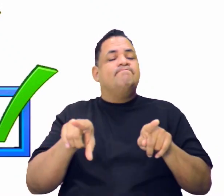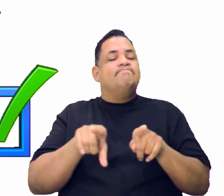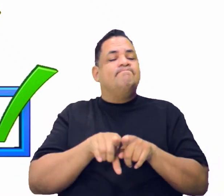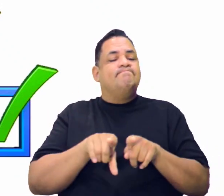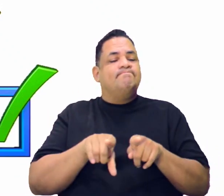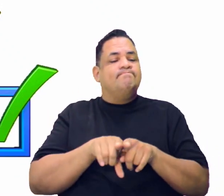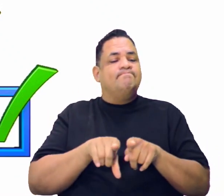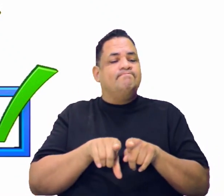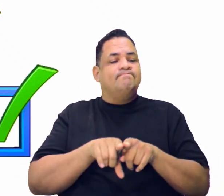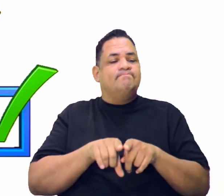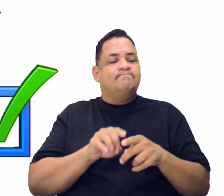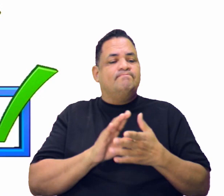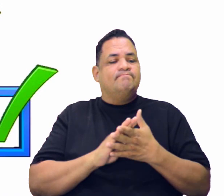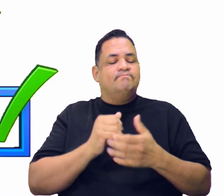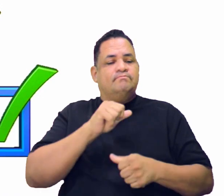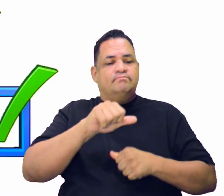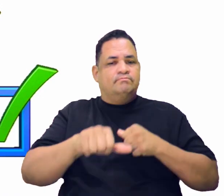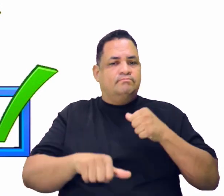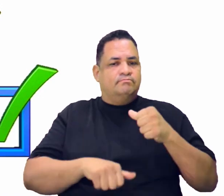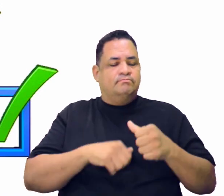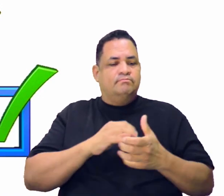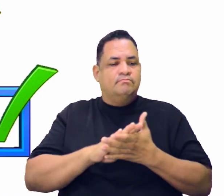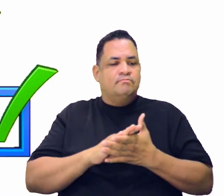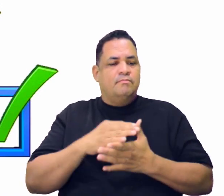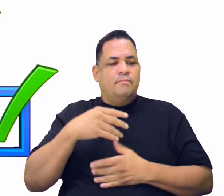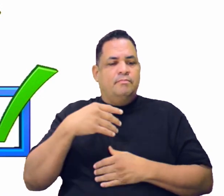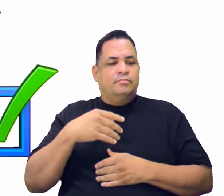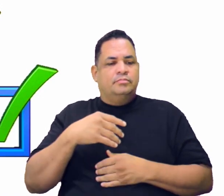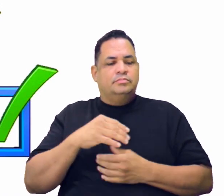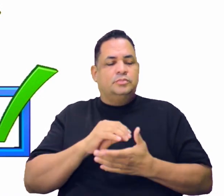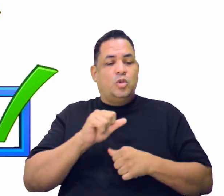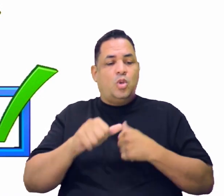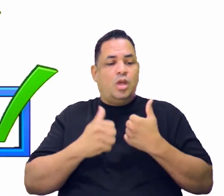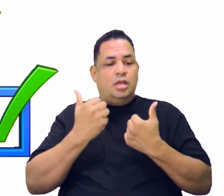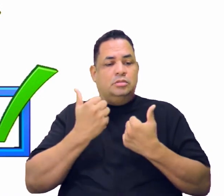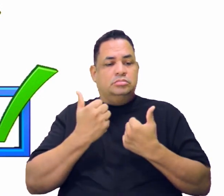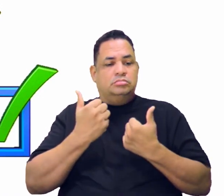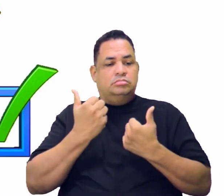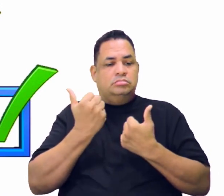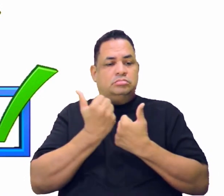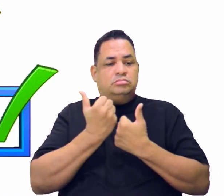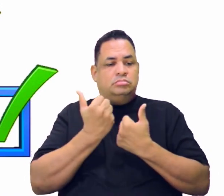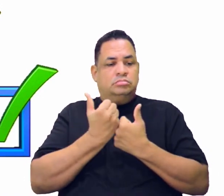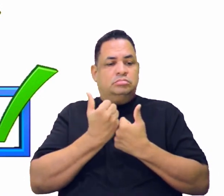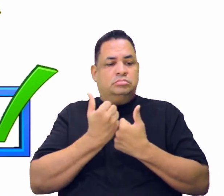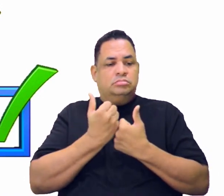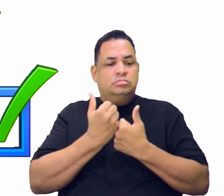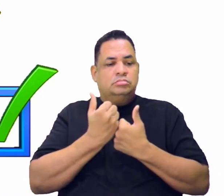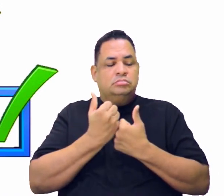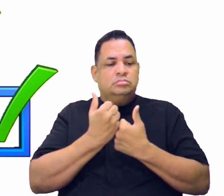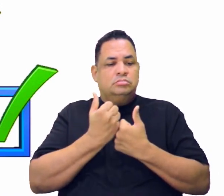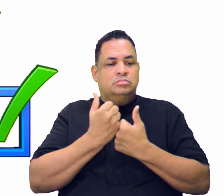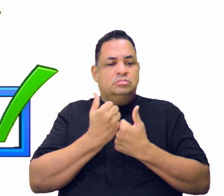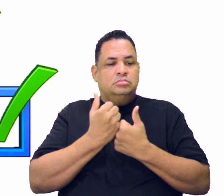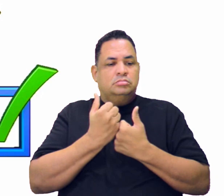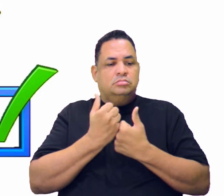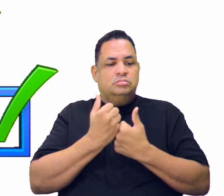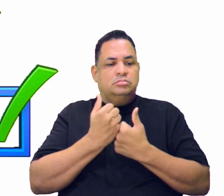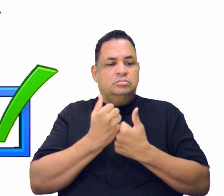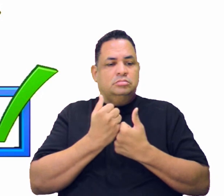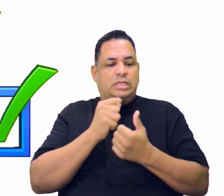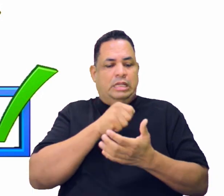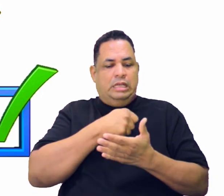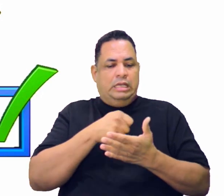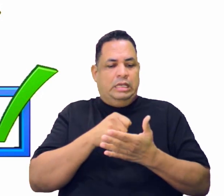lá. Você trocando, ó, depois, ó, você vai observar que o seguinte, a letra tá saindo feinha,